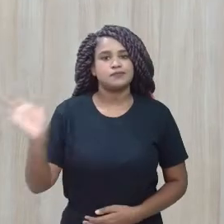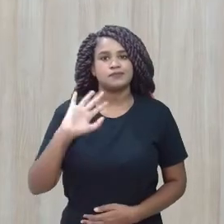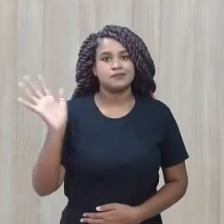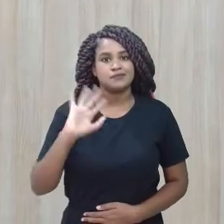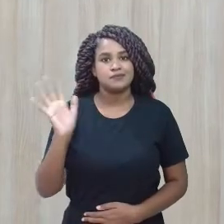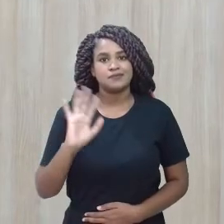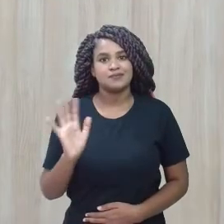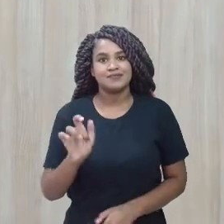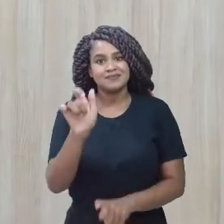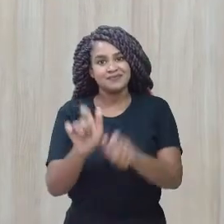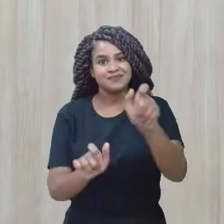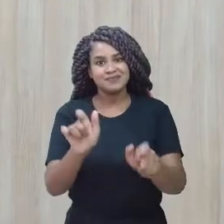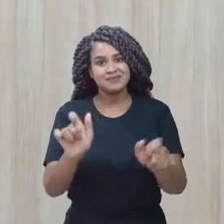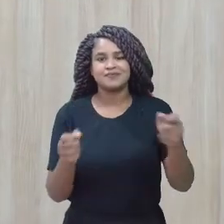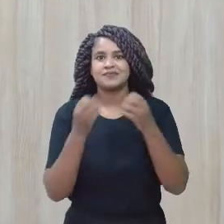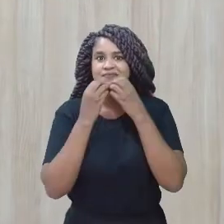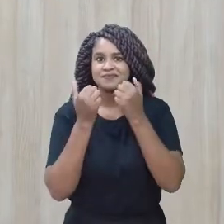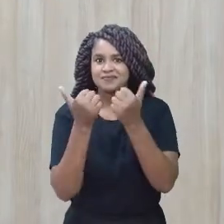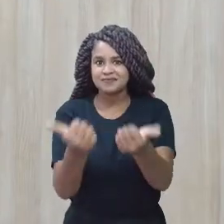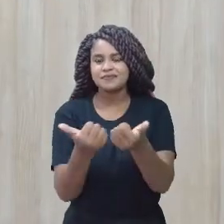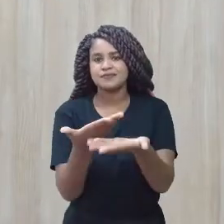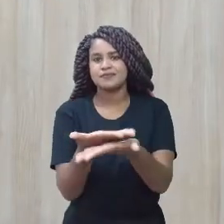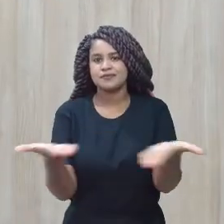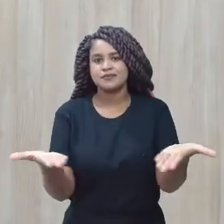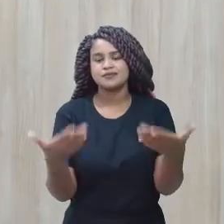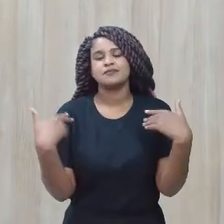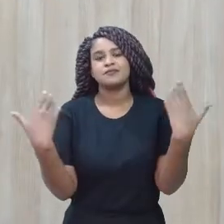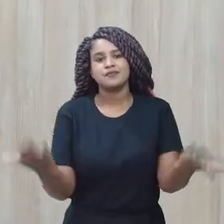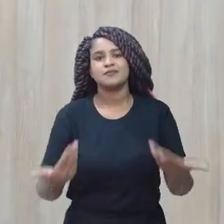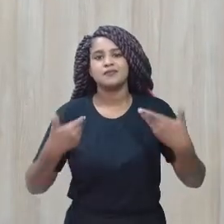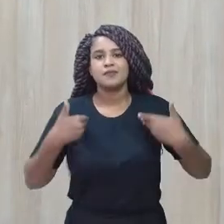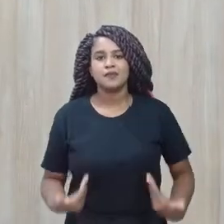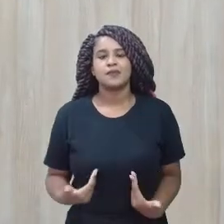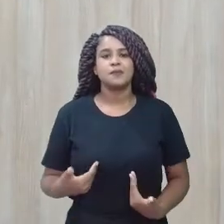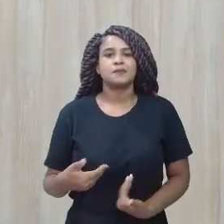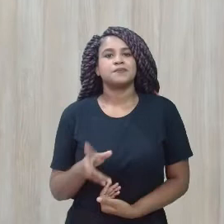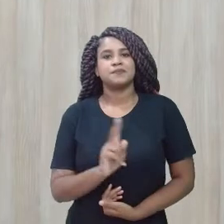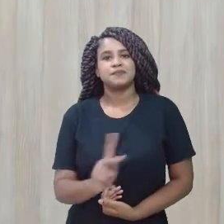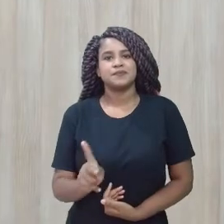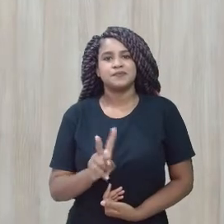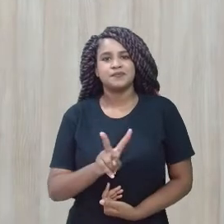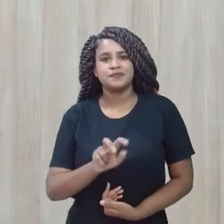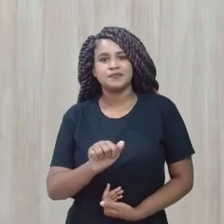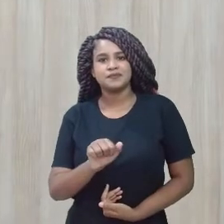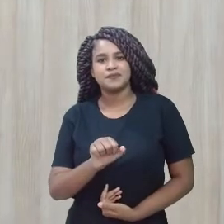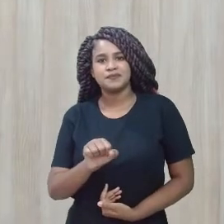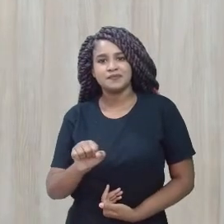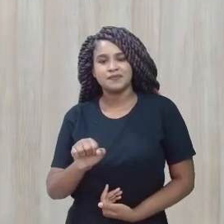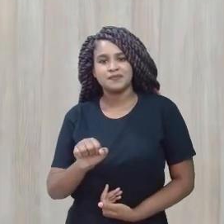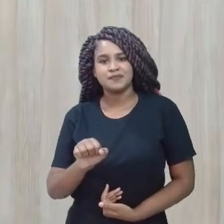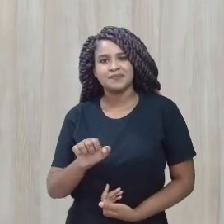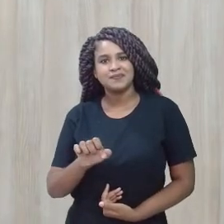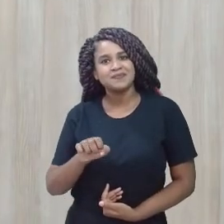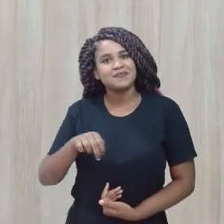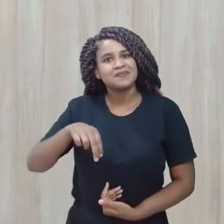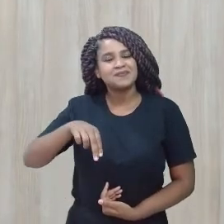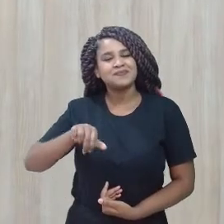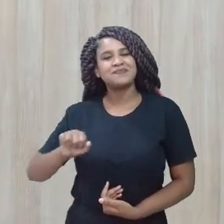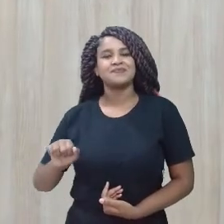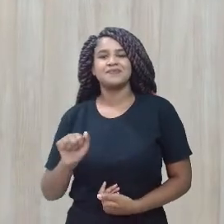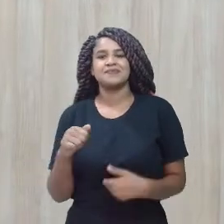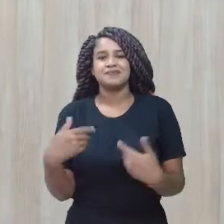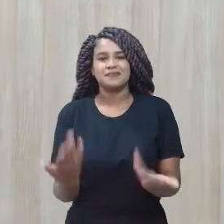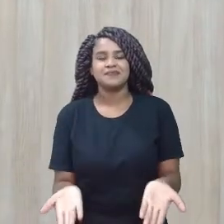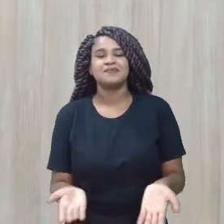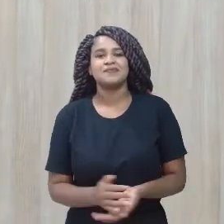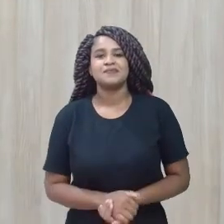Olá, pessoal, tudo bem com vocês? Bom, sou professora Vanessa, da Escola Municipal para Aulas Digitais e